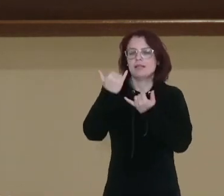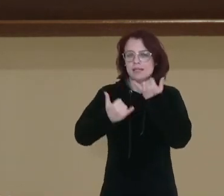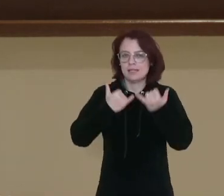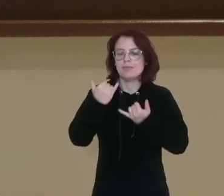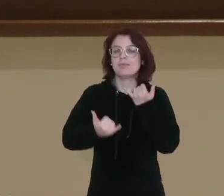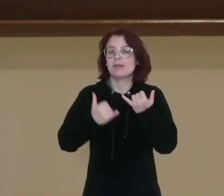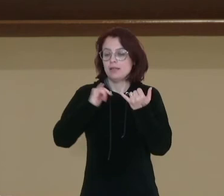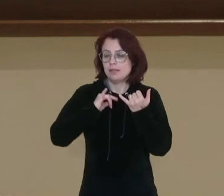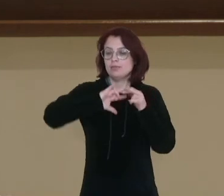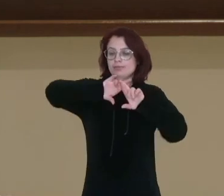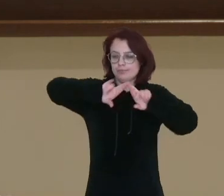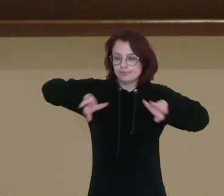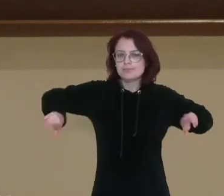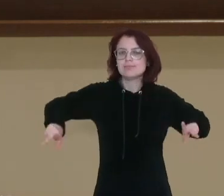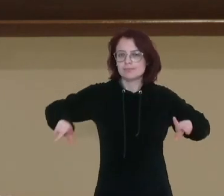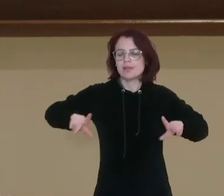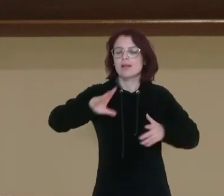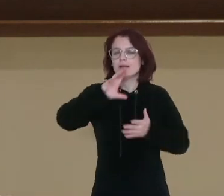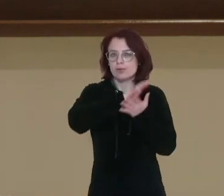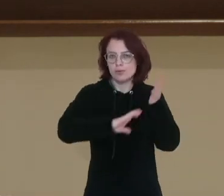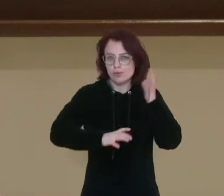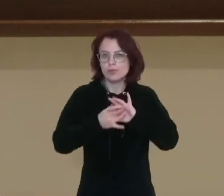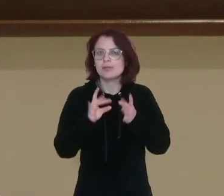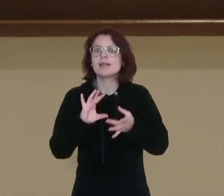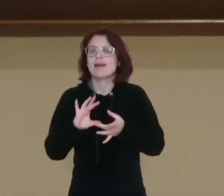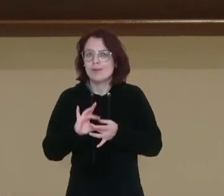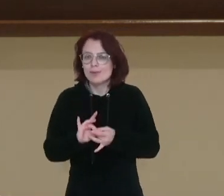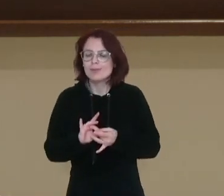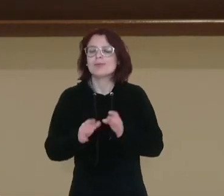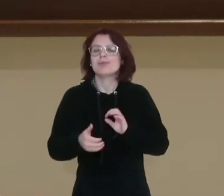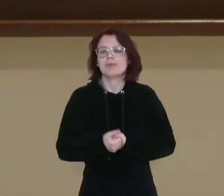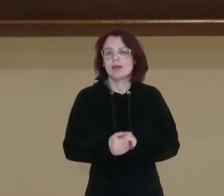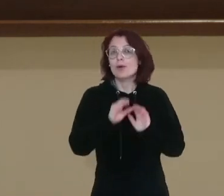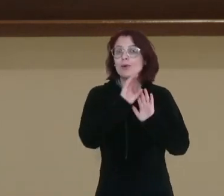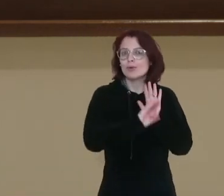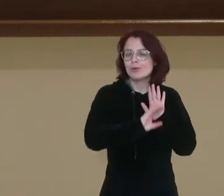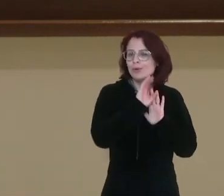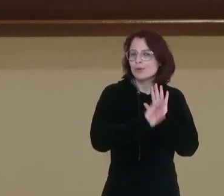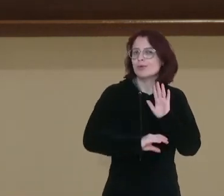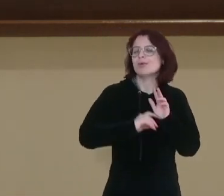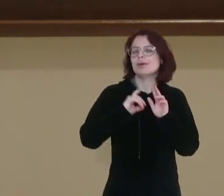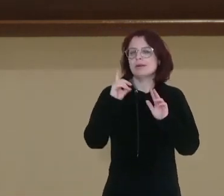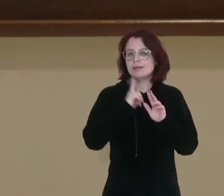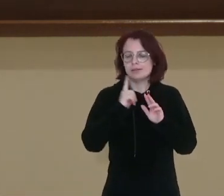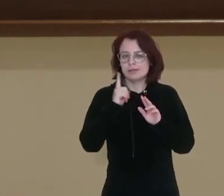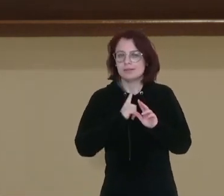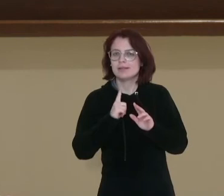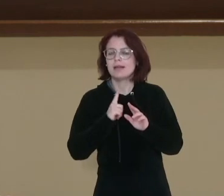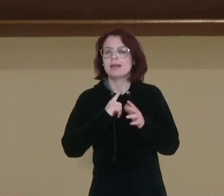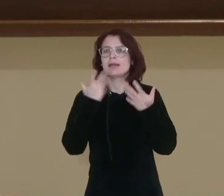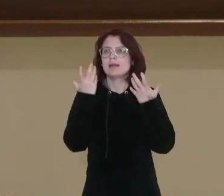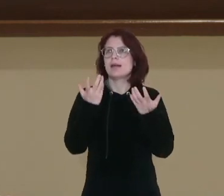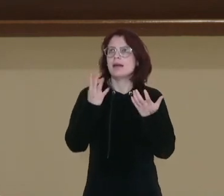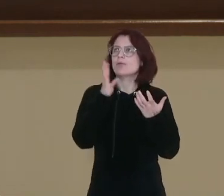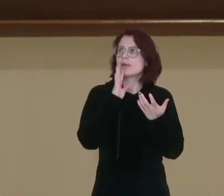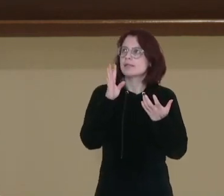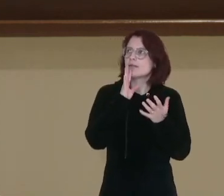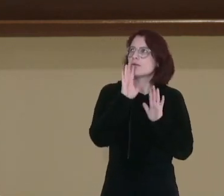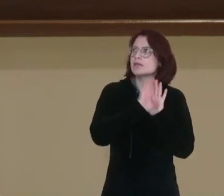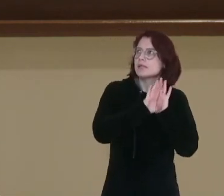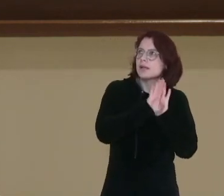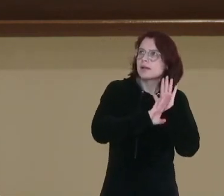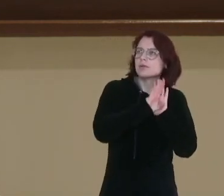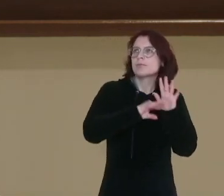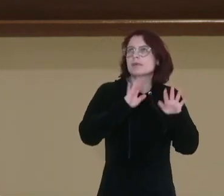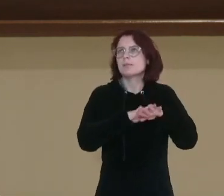ali vários conteúdos das disciplinas diversas que vocês têm, né? Às vezes querem aprender um conceito de matemática, querem